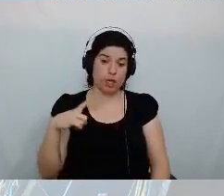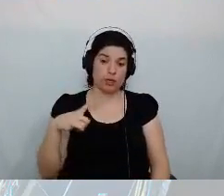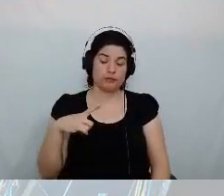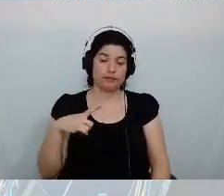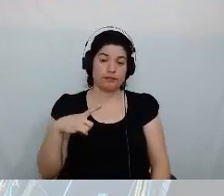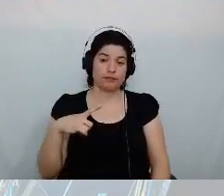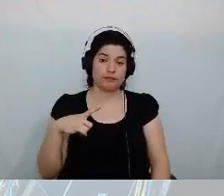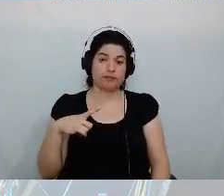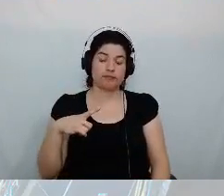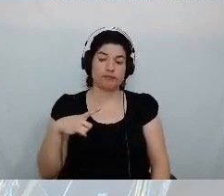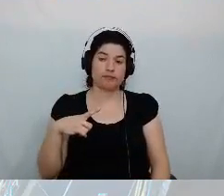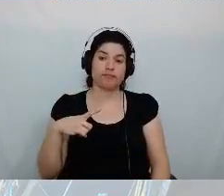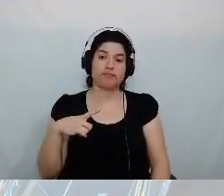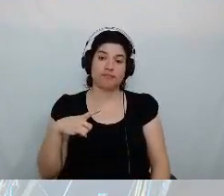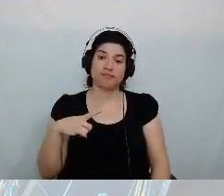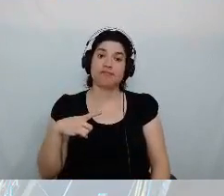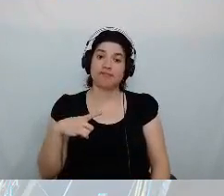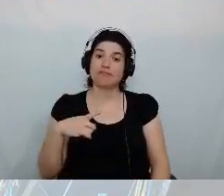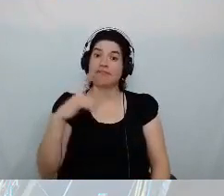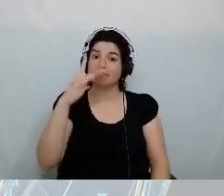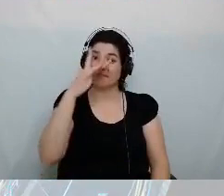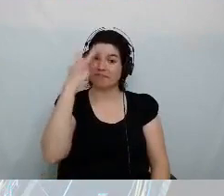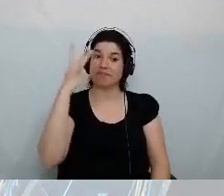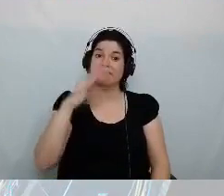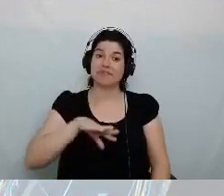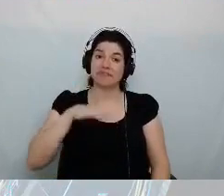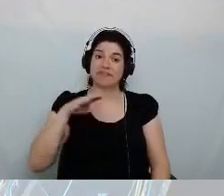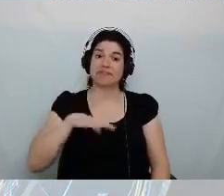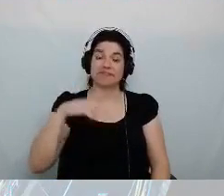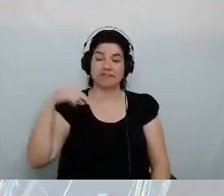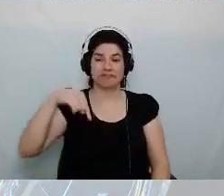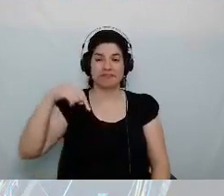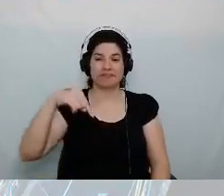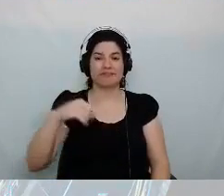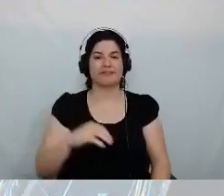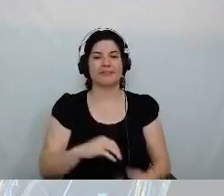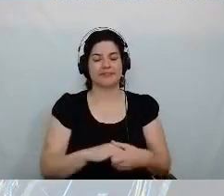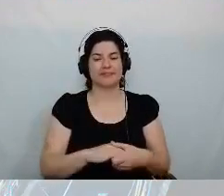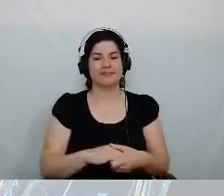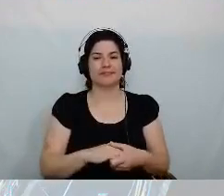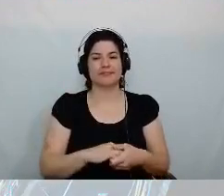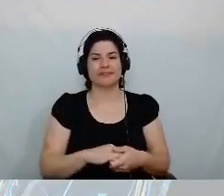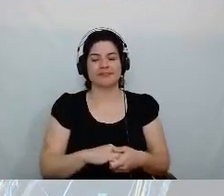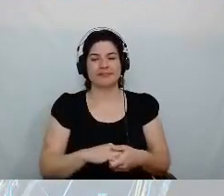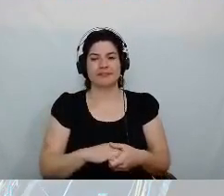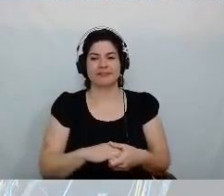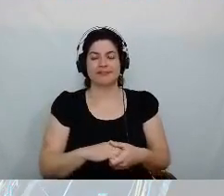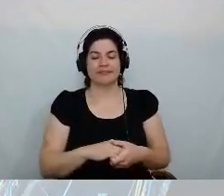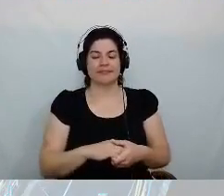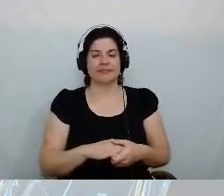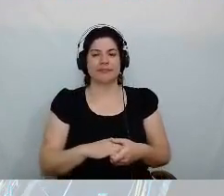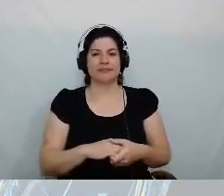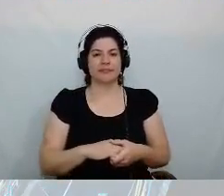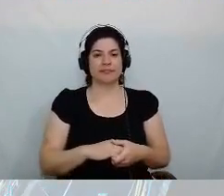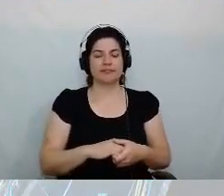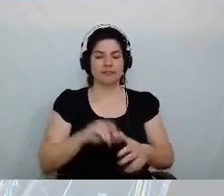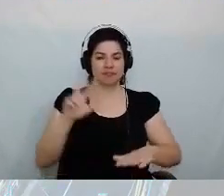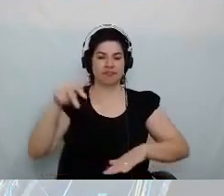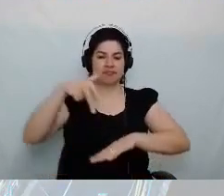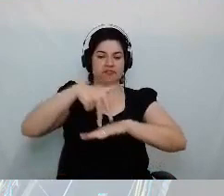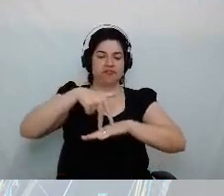Ih, a galera tá destemida aqui. Não é, galera destemida. Quem tem medo de falar em público?